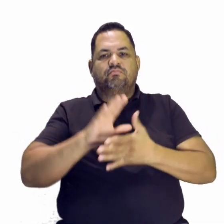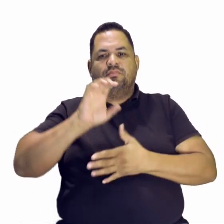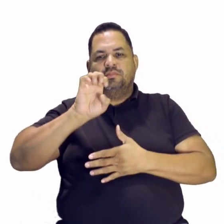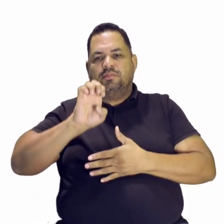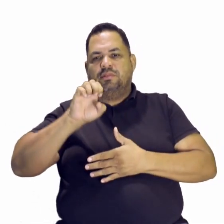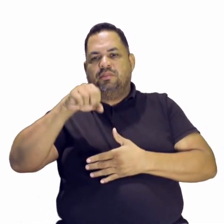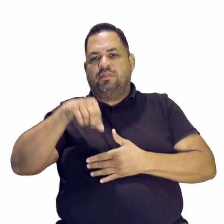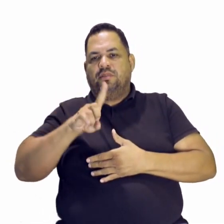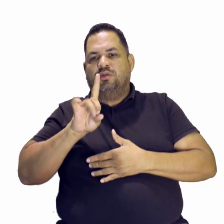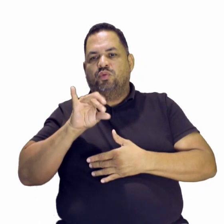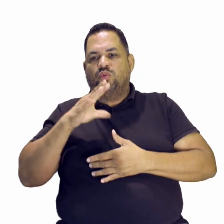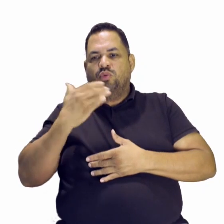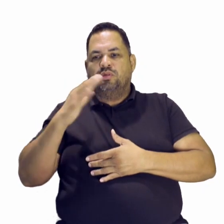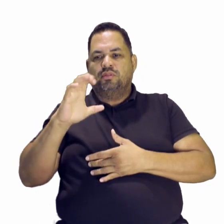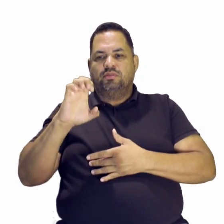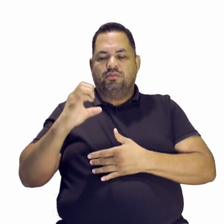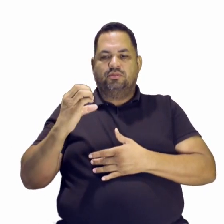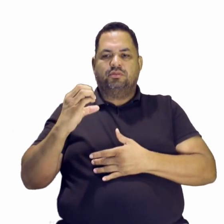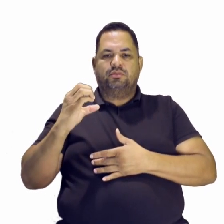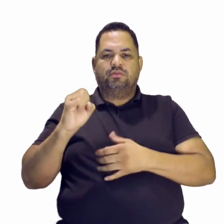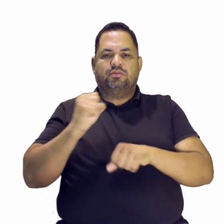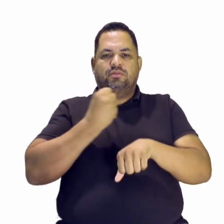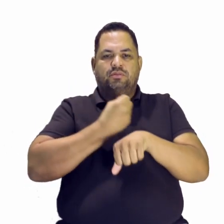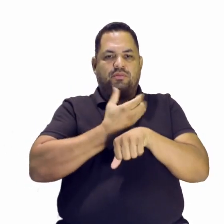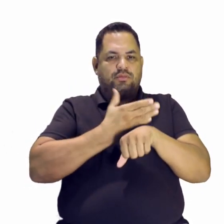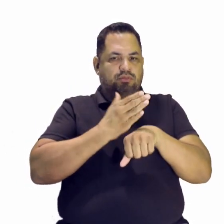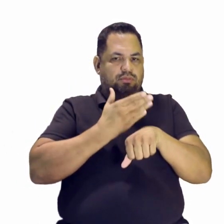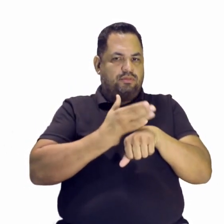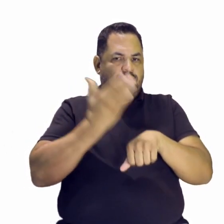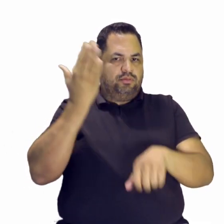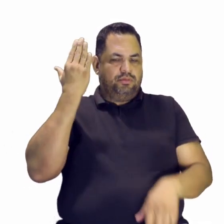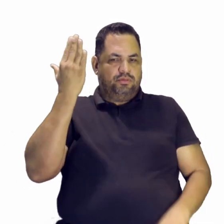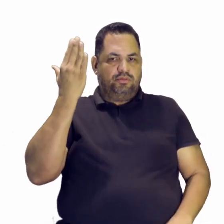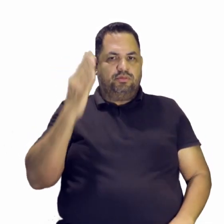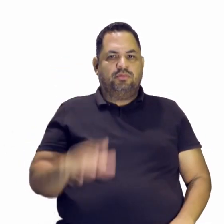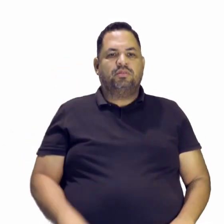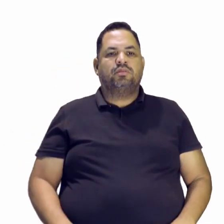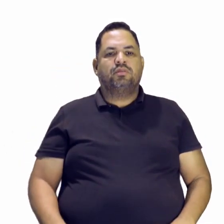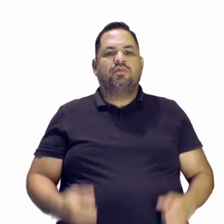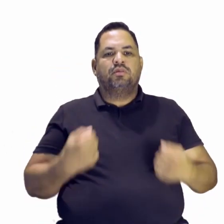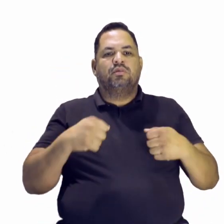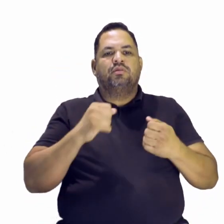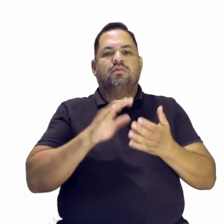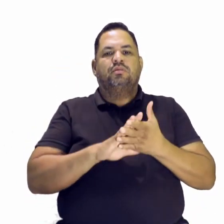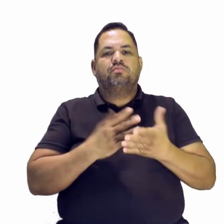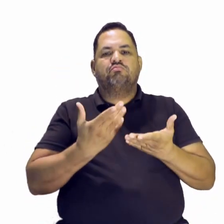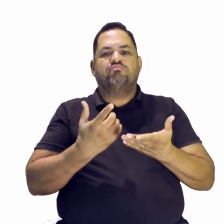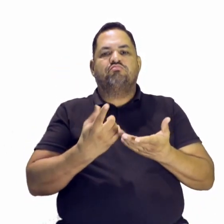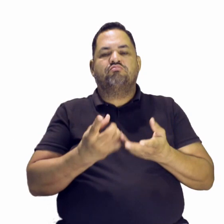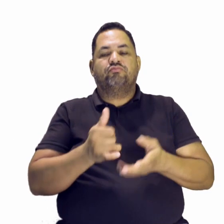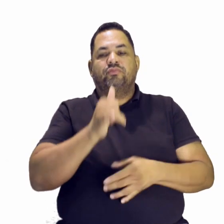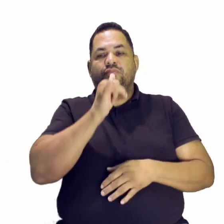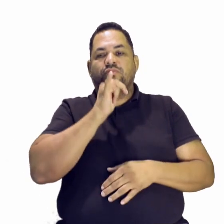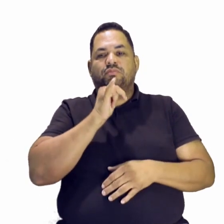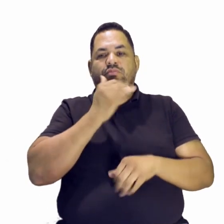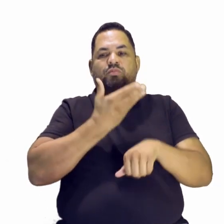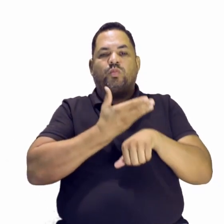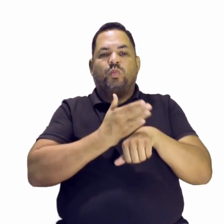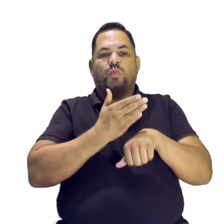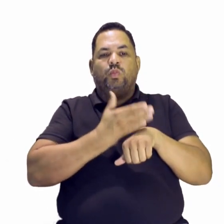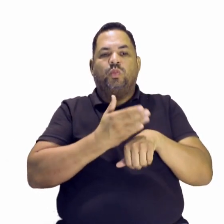dica de milhões aí para você, de endurance, tá? Pode-se apontar como exemplo de